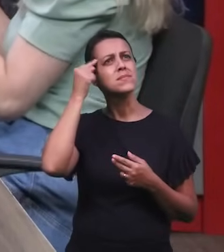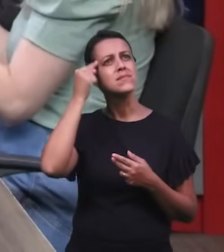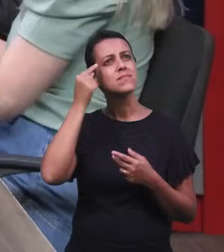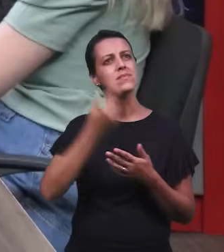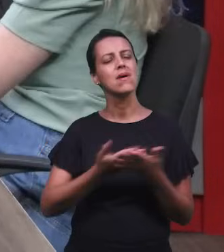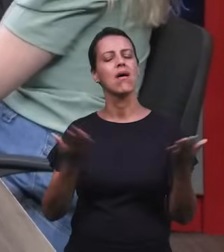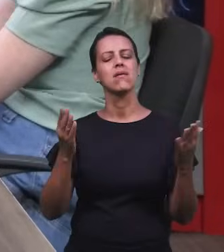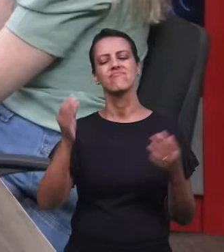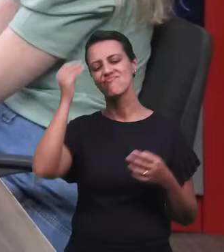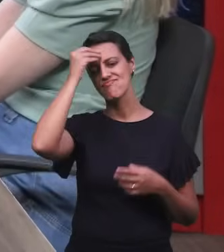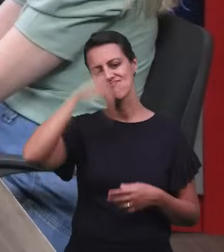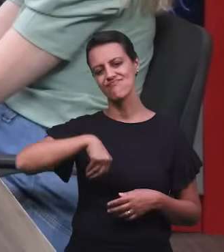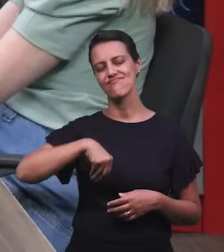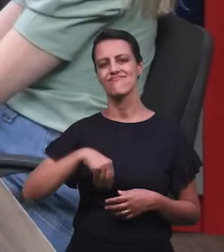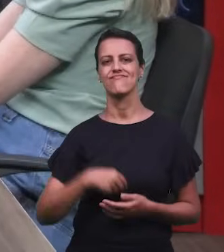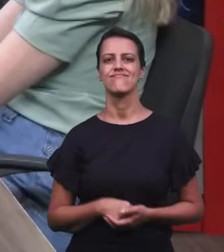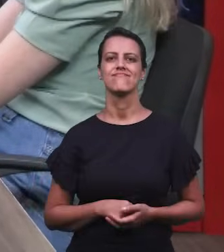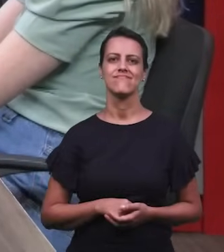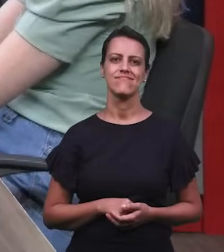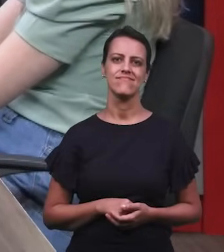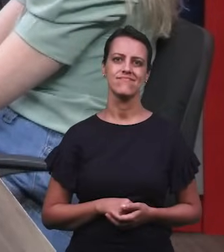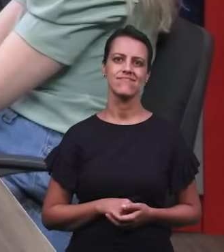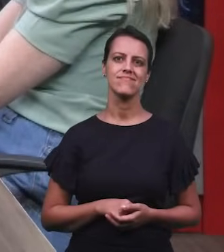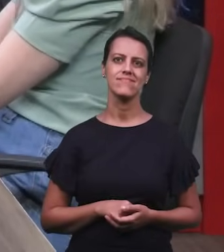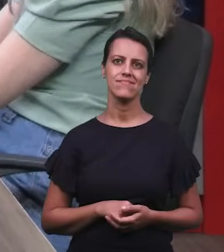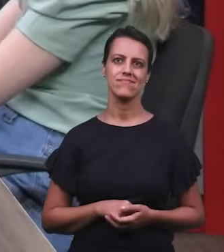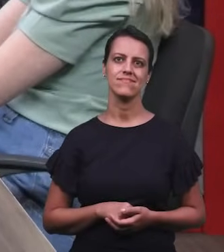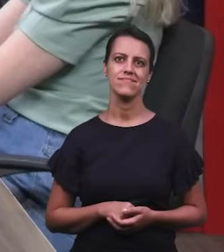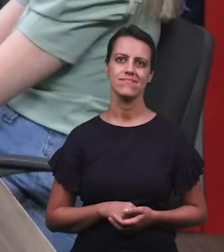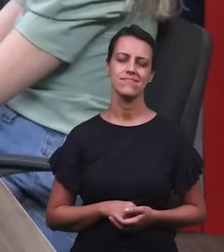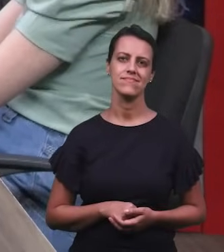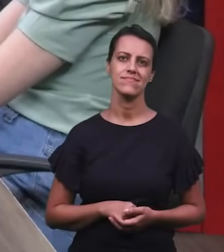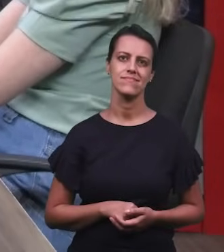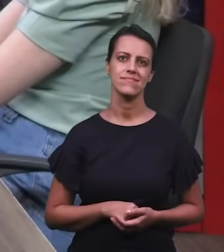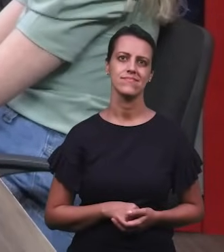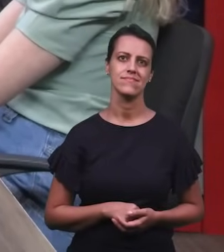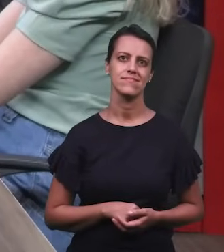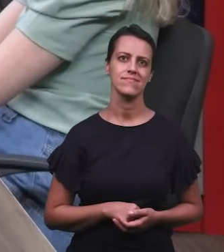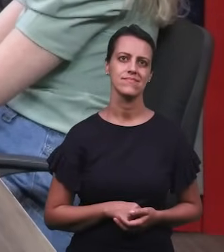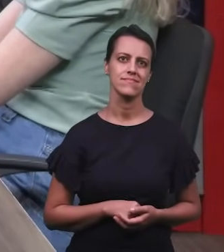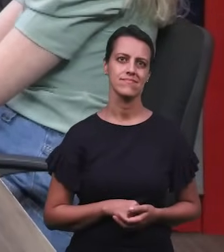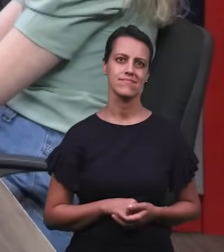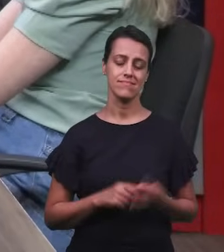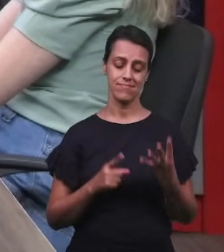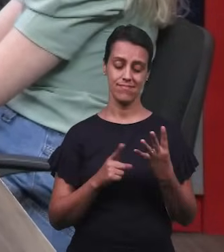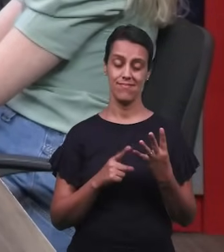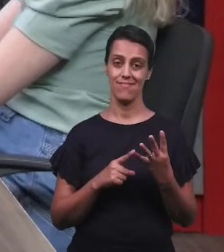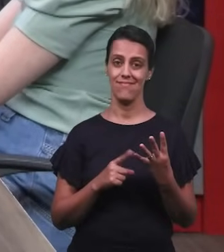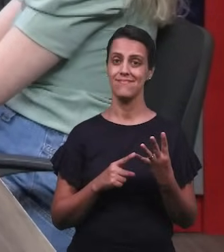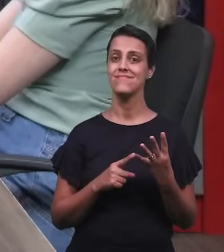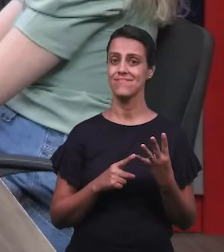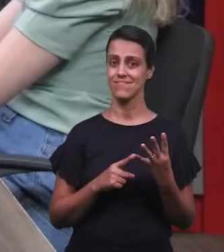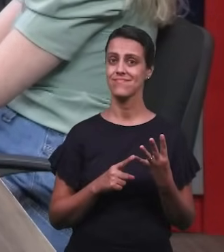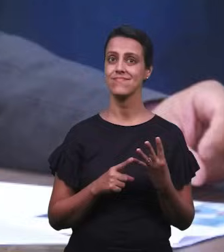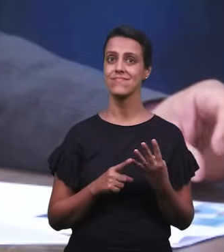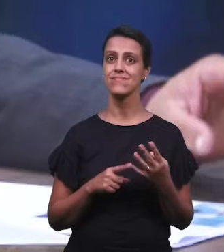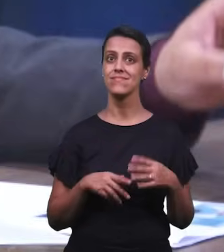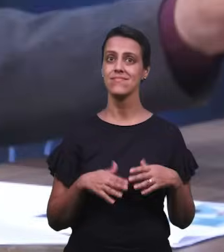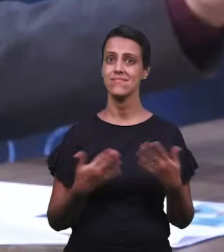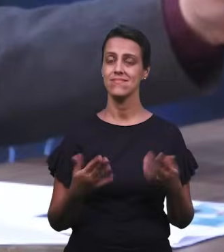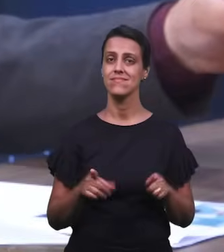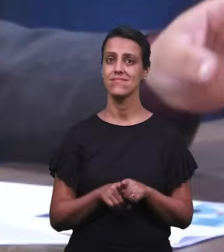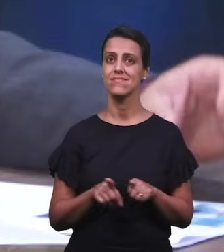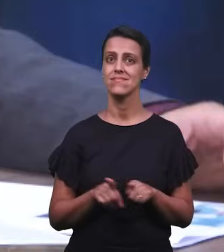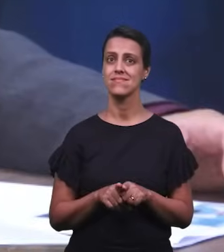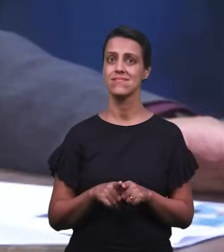vezes até desanima de concluir. Então, esses são os fleumáticos. E a gente vê essas características também, um